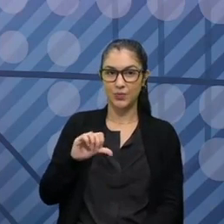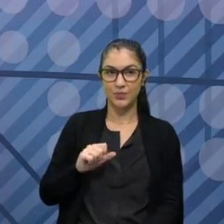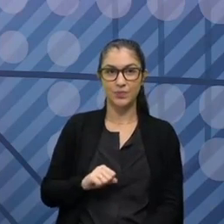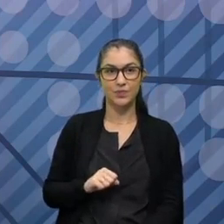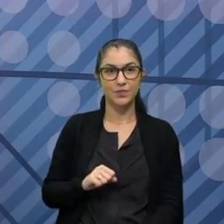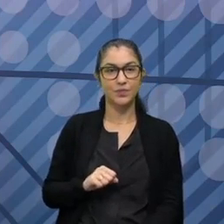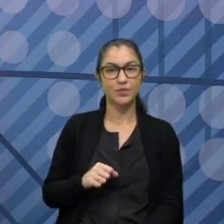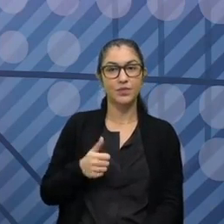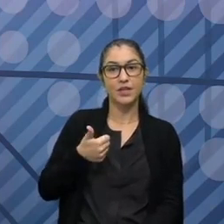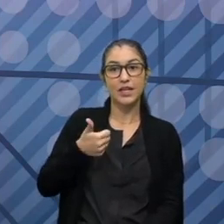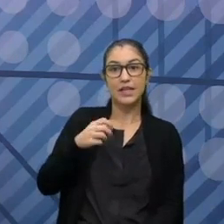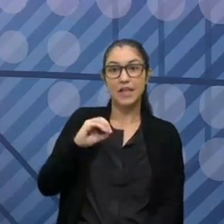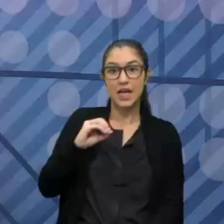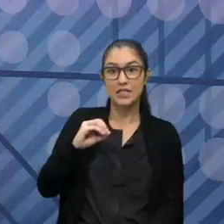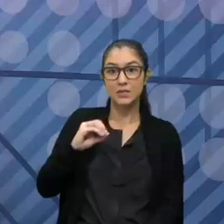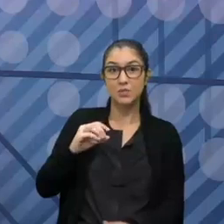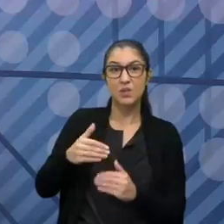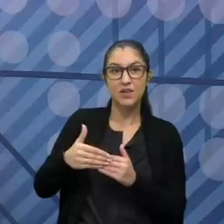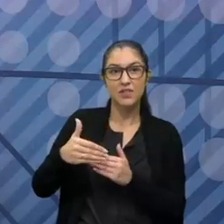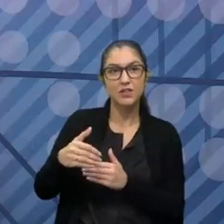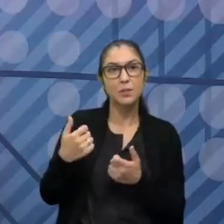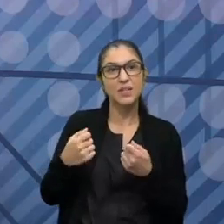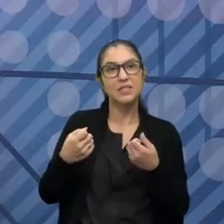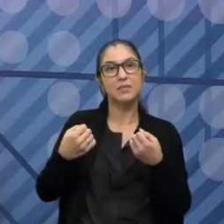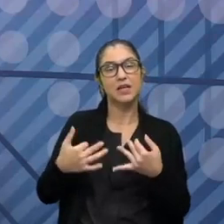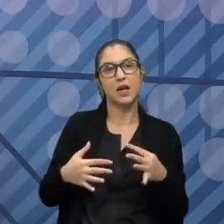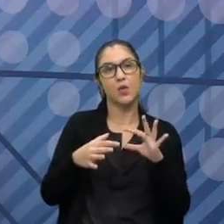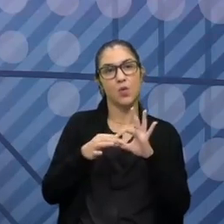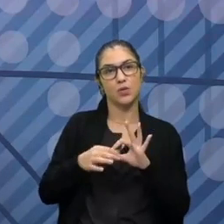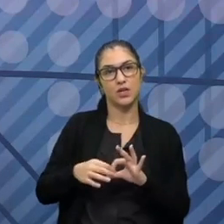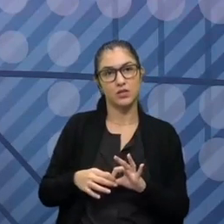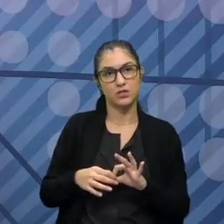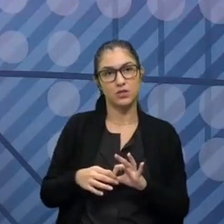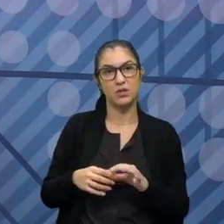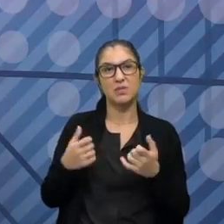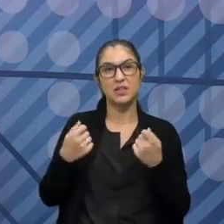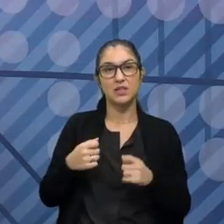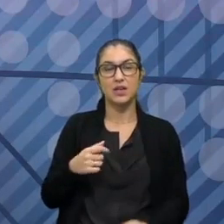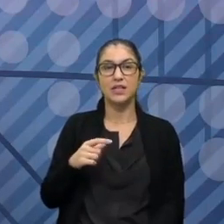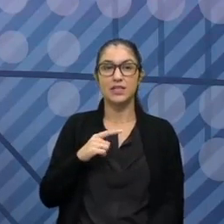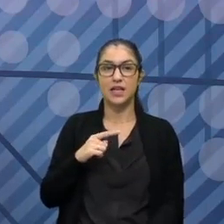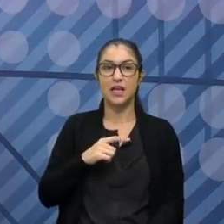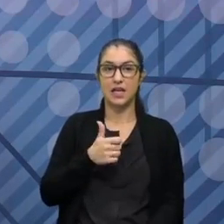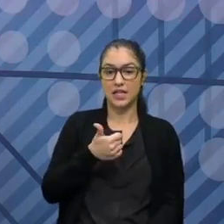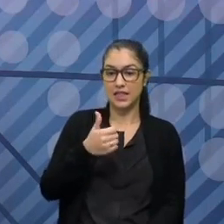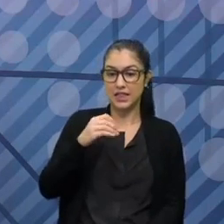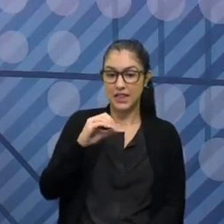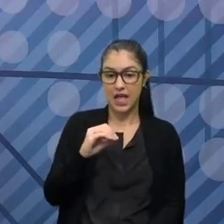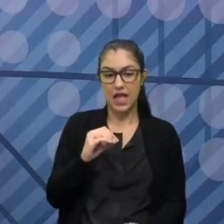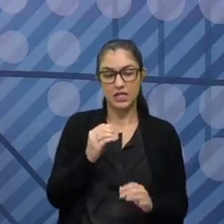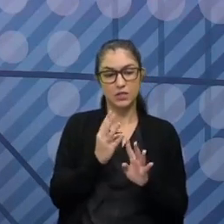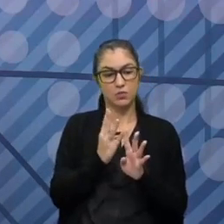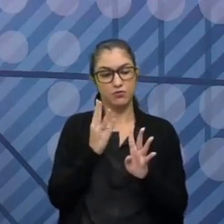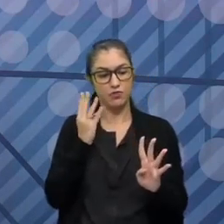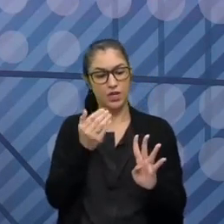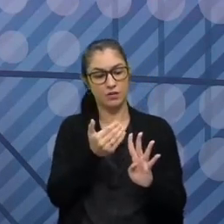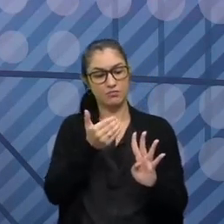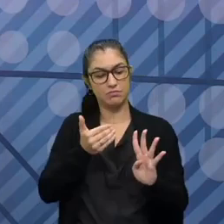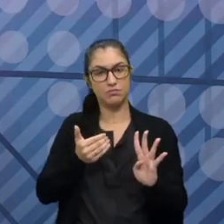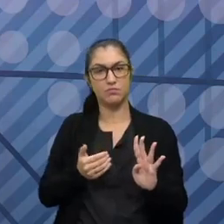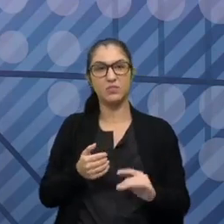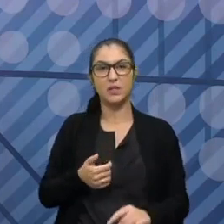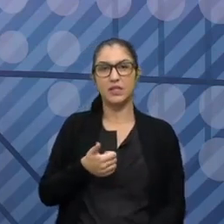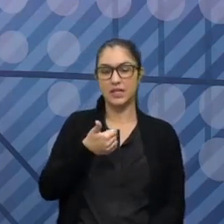nono. Do 10º para frente, eu já tenho que explicar o contexto. Então, eu tenho que explicar se é o 10º lugar na fila, se